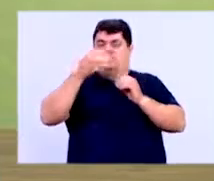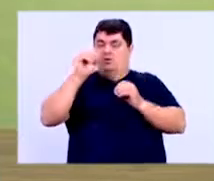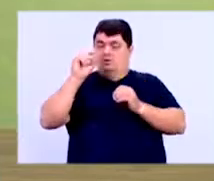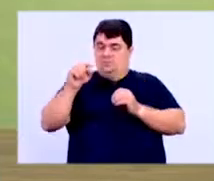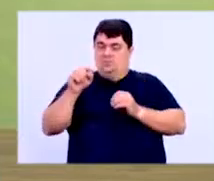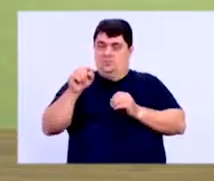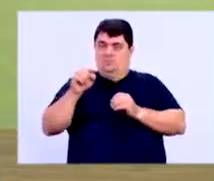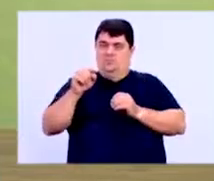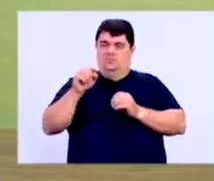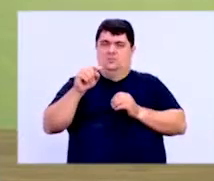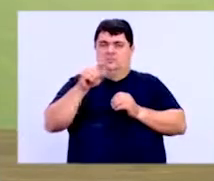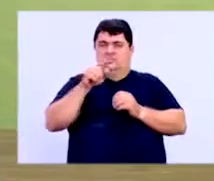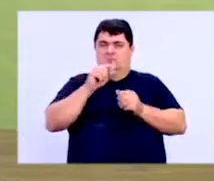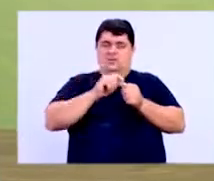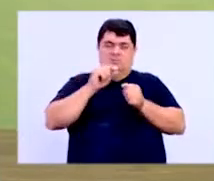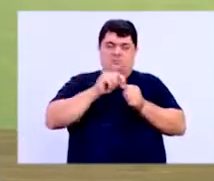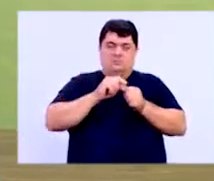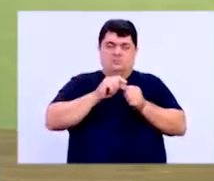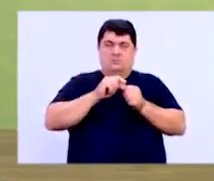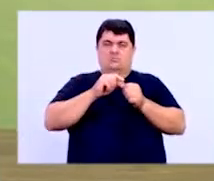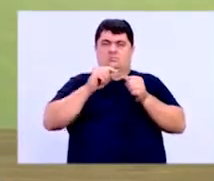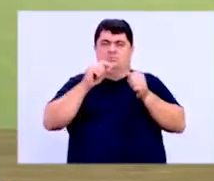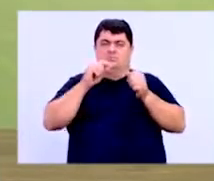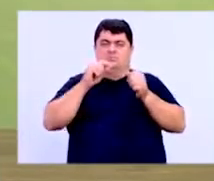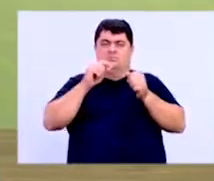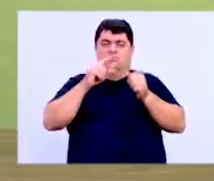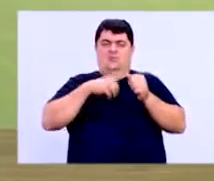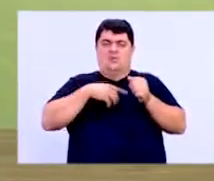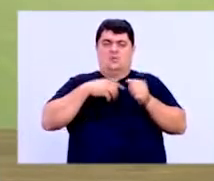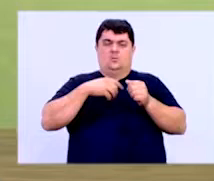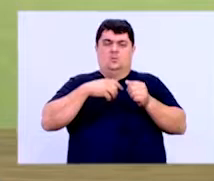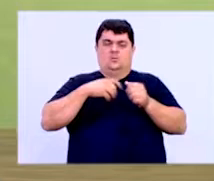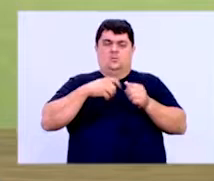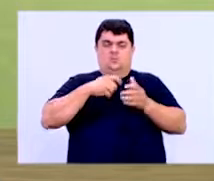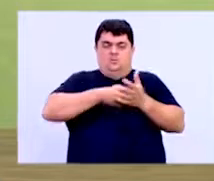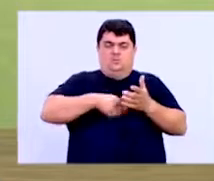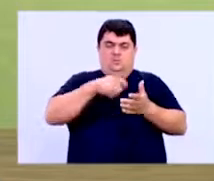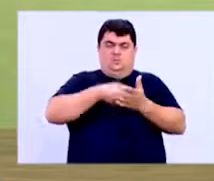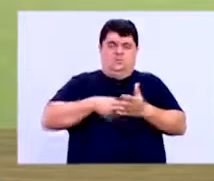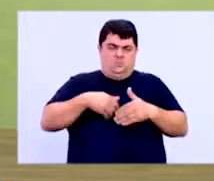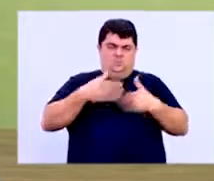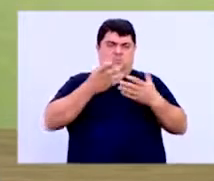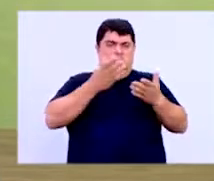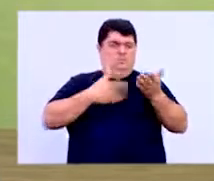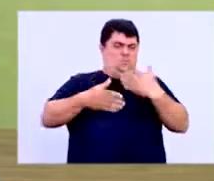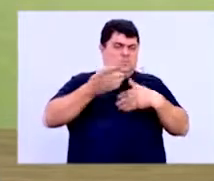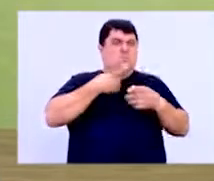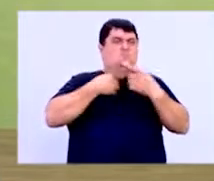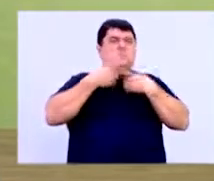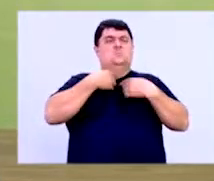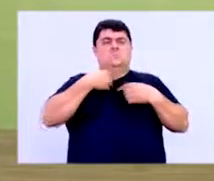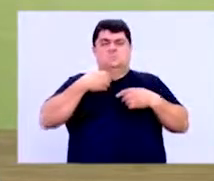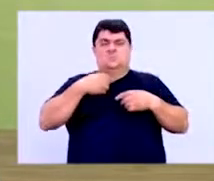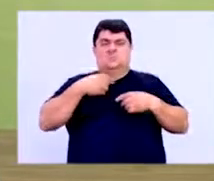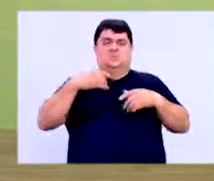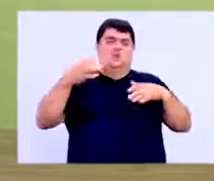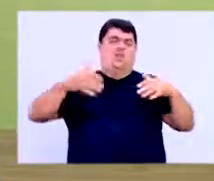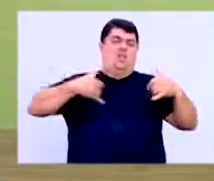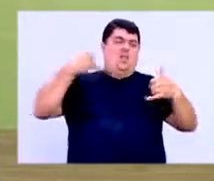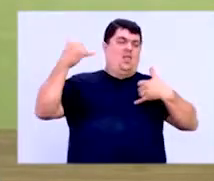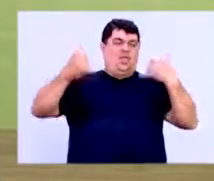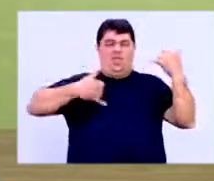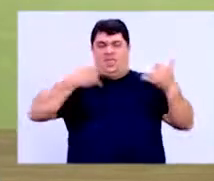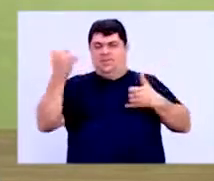calçados, você vai dizer, olha, nós vai motivar os empregados da empresa ou a empresa como um